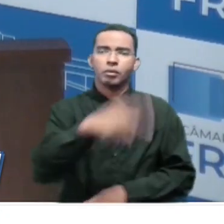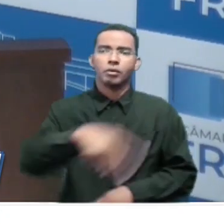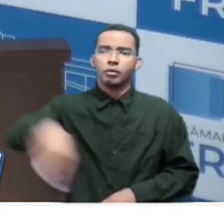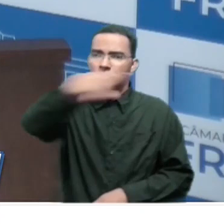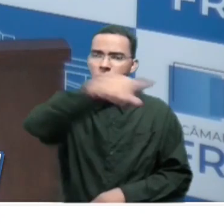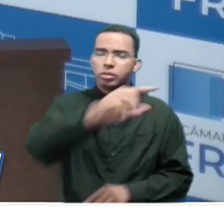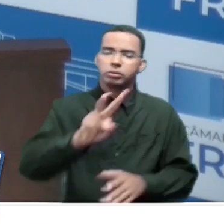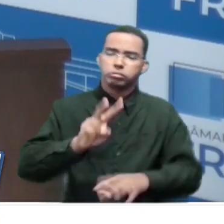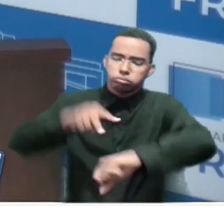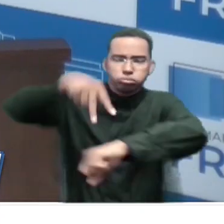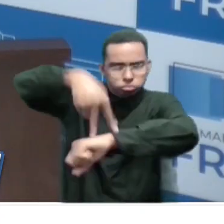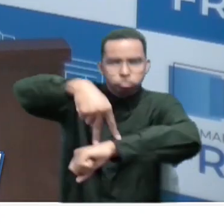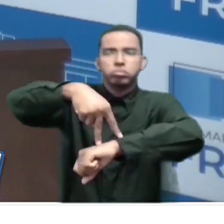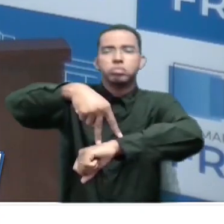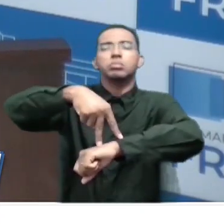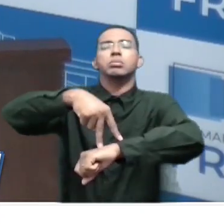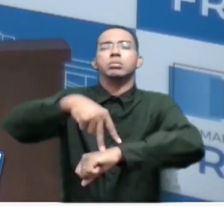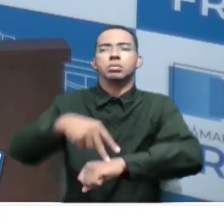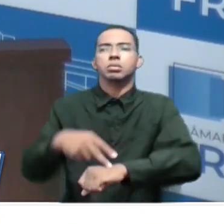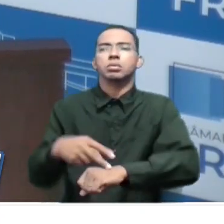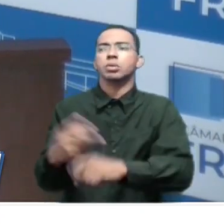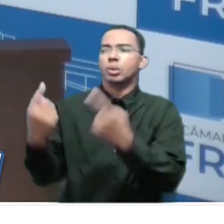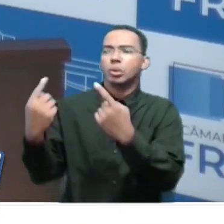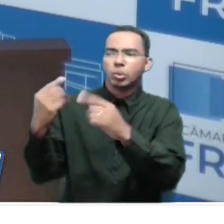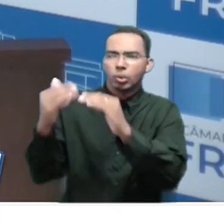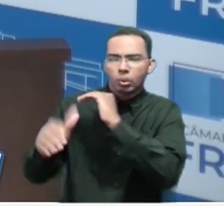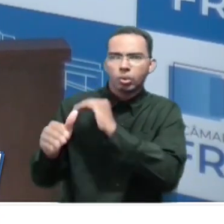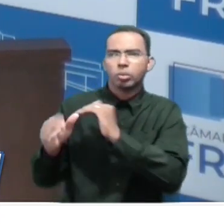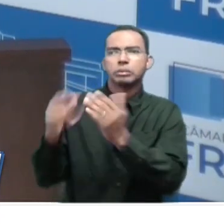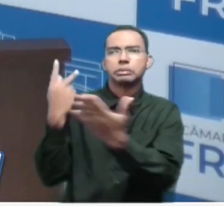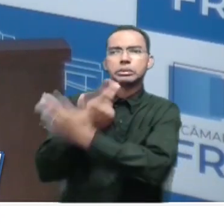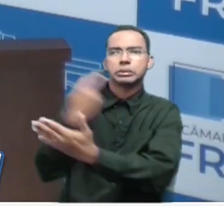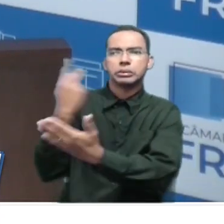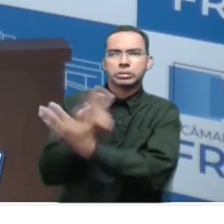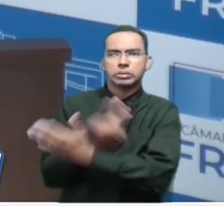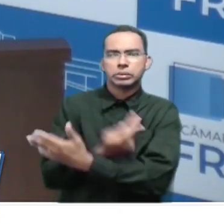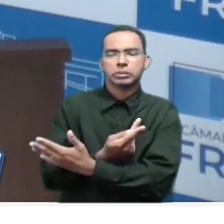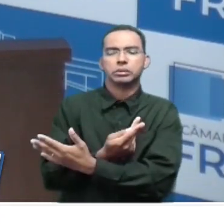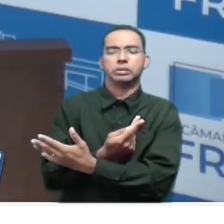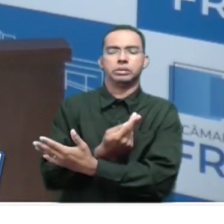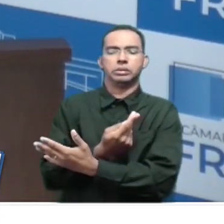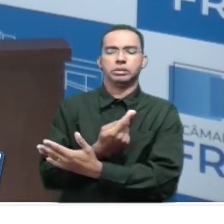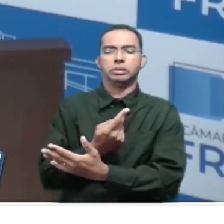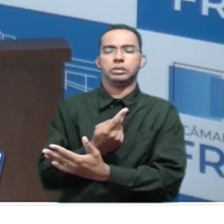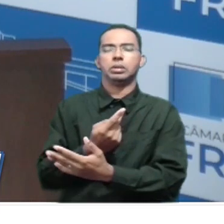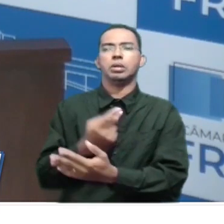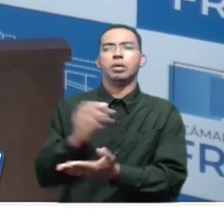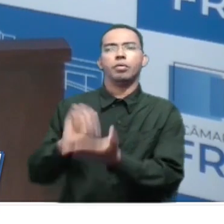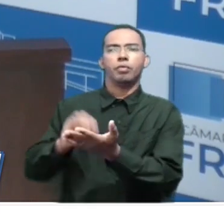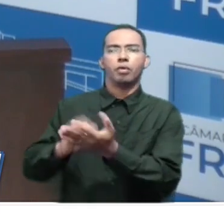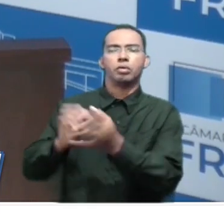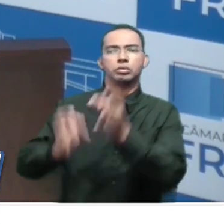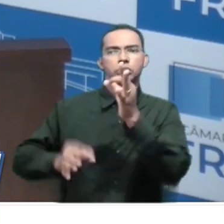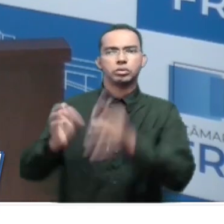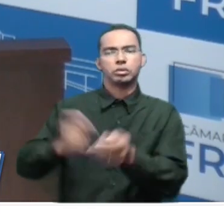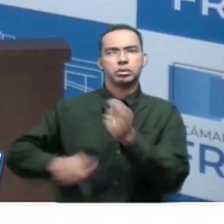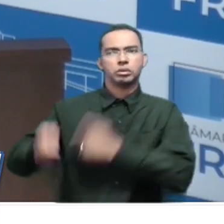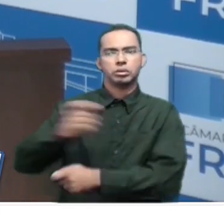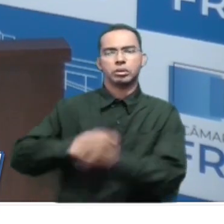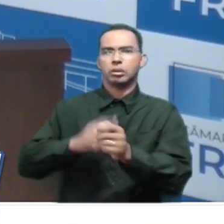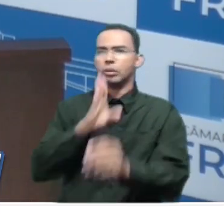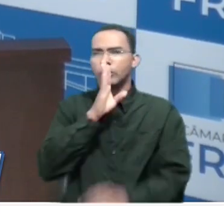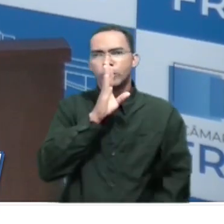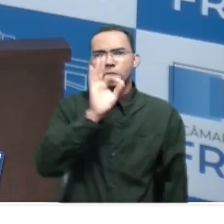se levantem contra os atos de justiça da administração. Não se